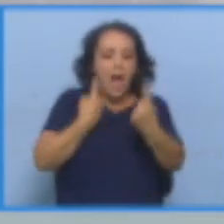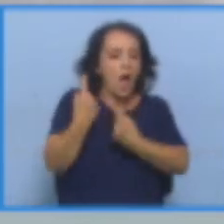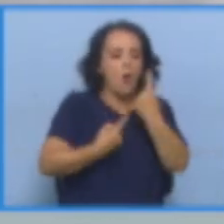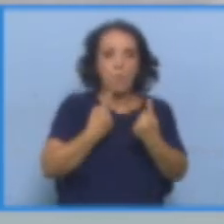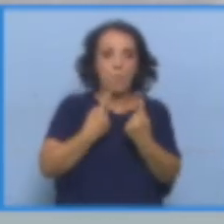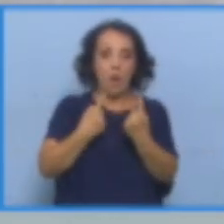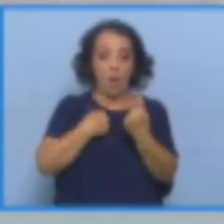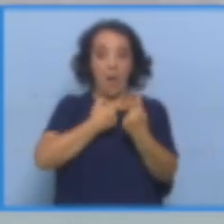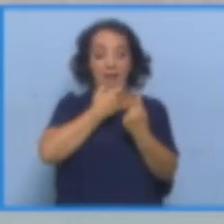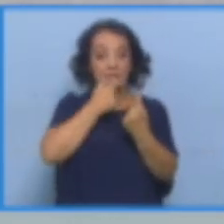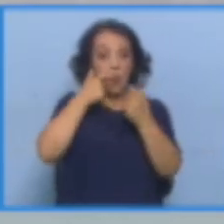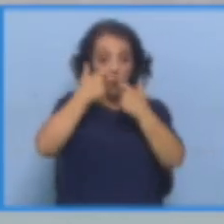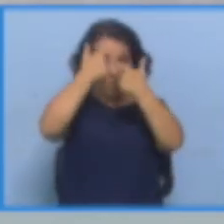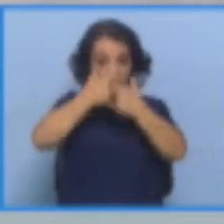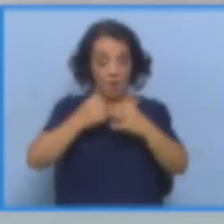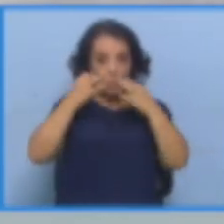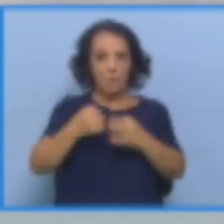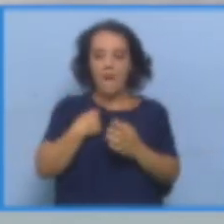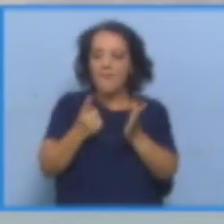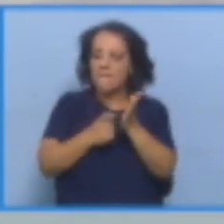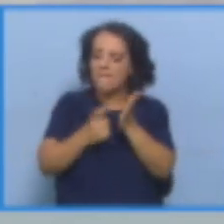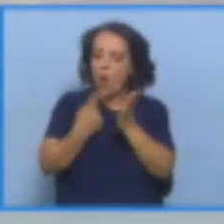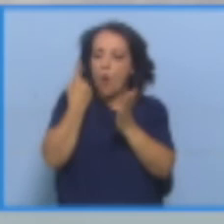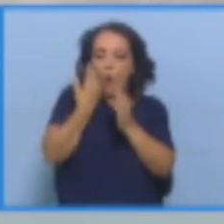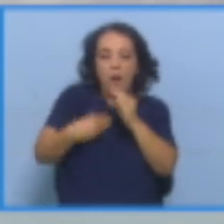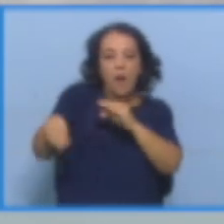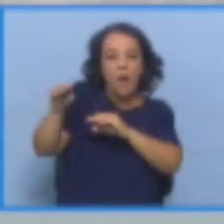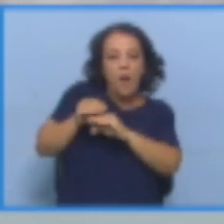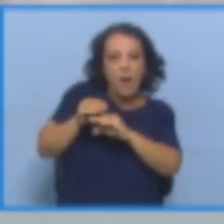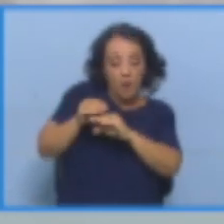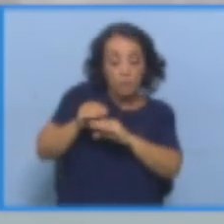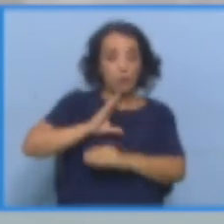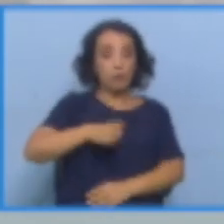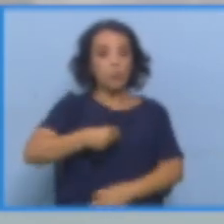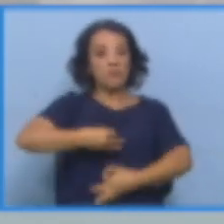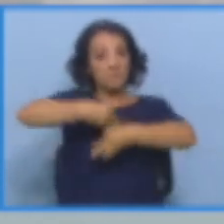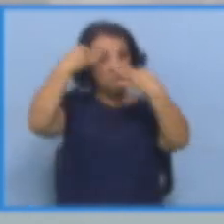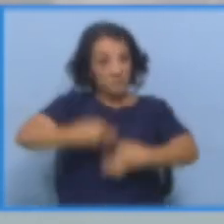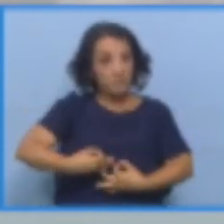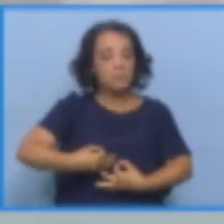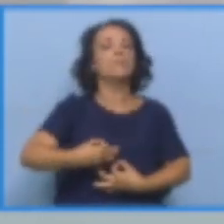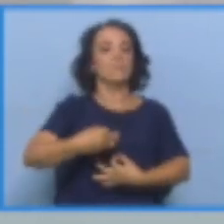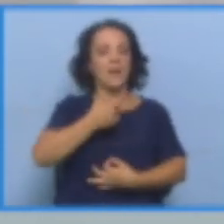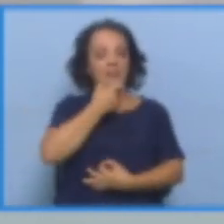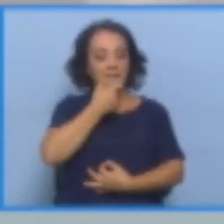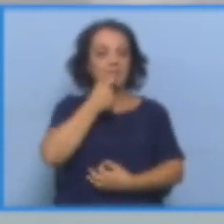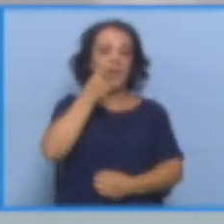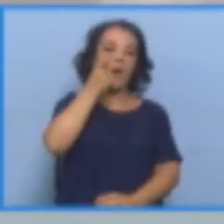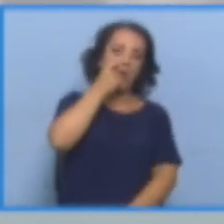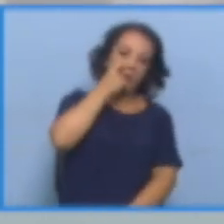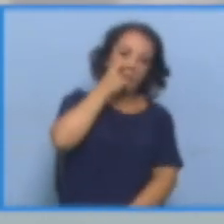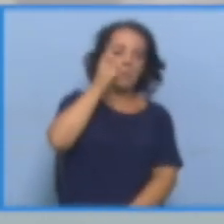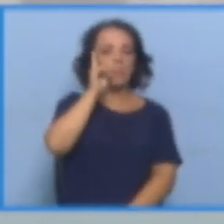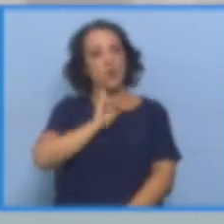ser verdadeiramente humano, de ter a outra complementaridade. E, portanto, o mundo só é verdadeiramente humano porque um mundo constituído por homens e